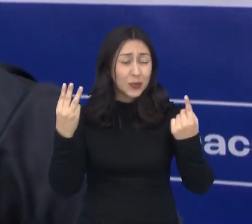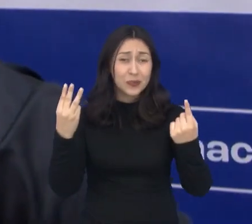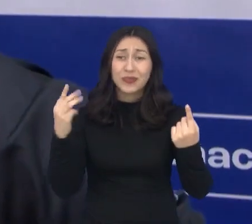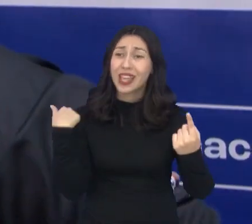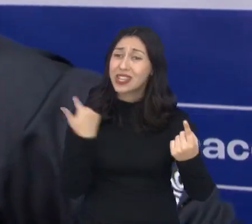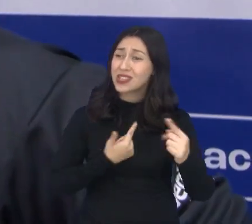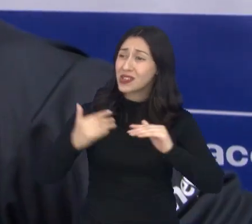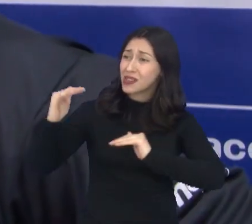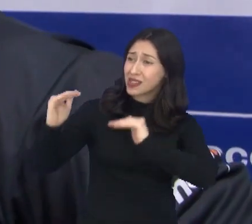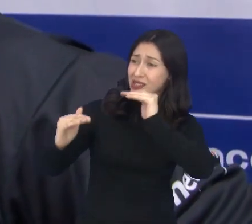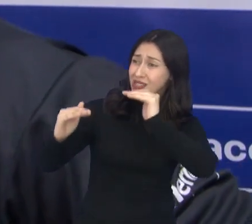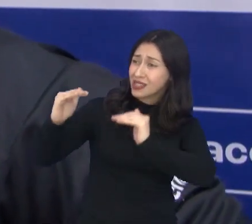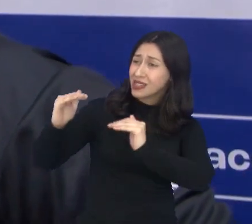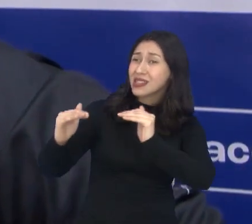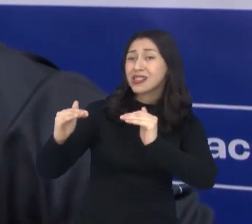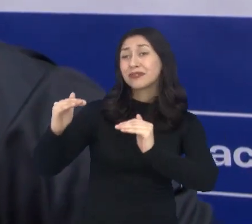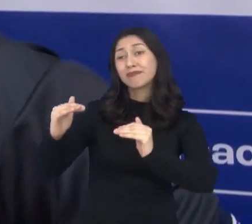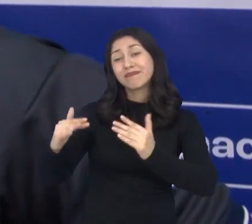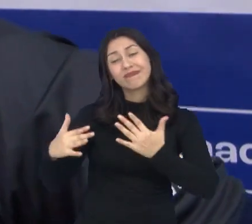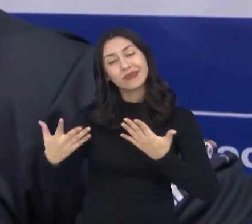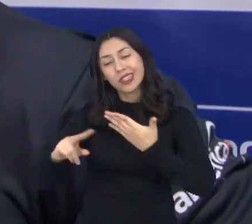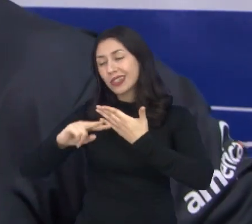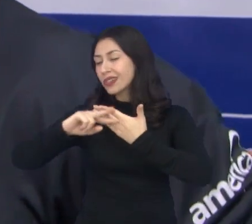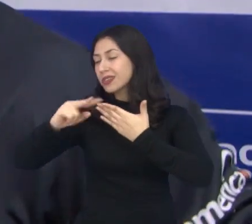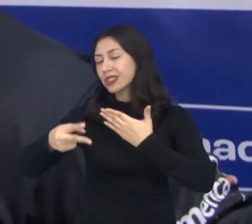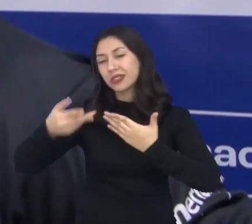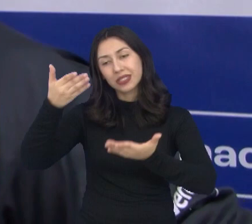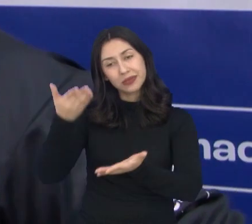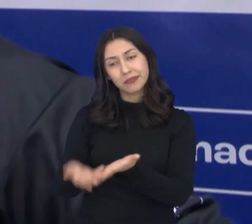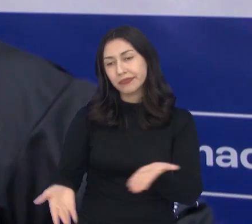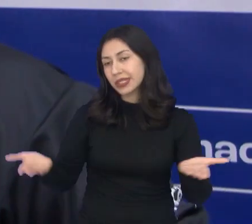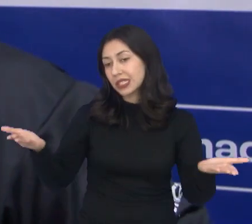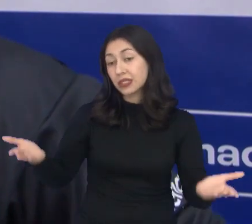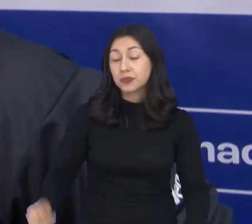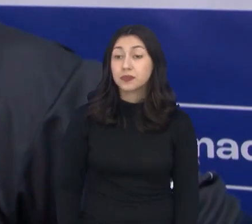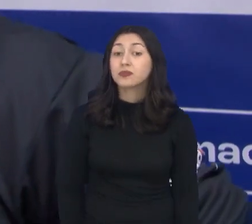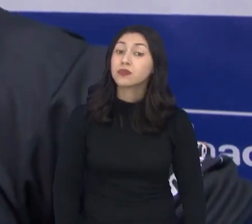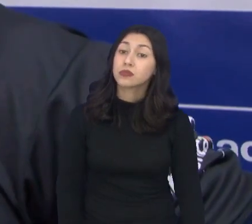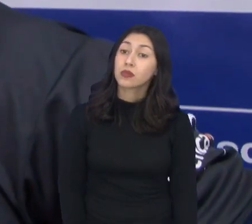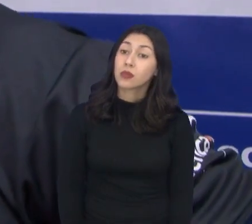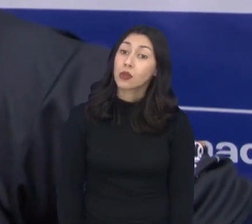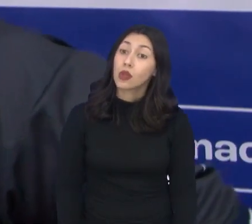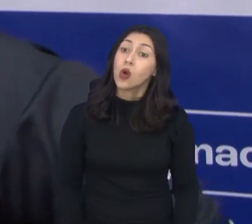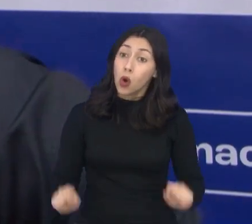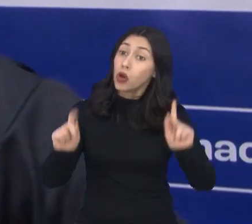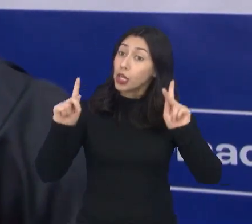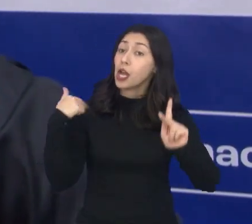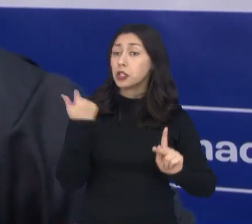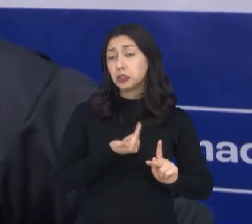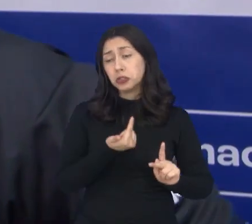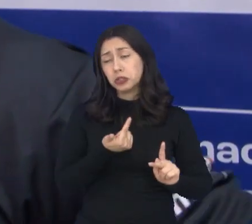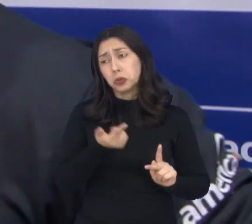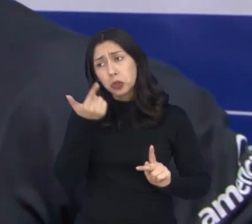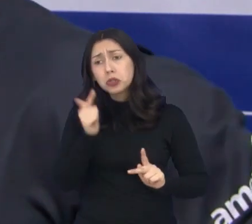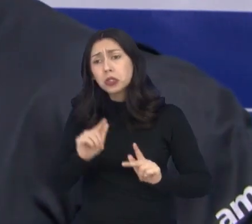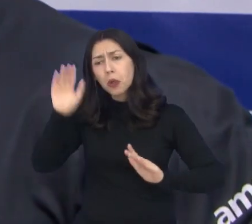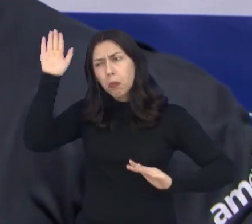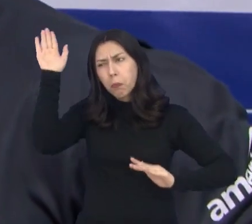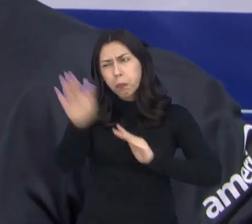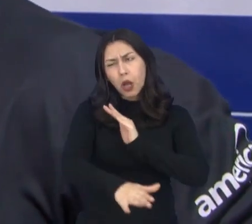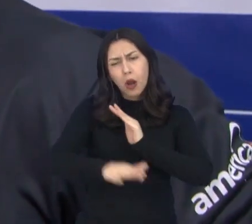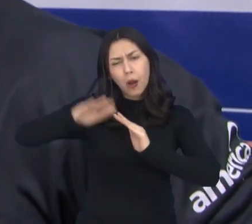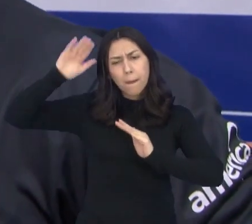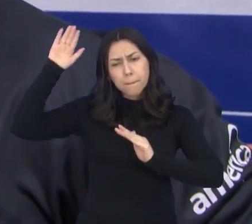durante a partida e fomos punidos perdendo 3-2. Saldo positivo que pontuamos, acho que é um ponto importante para a